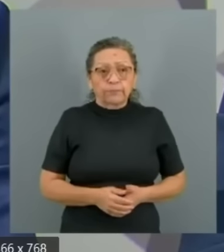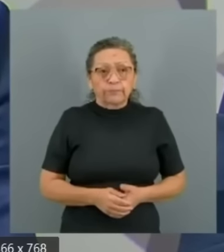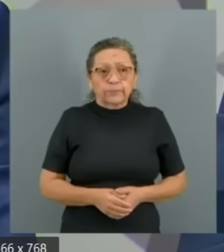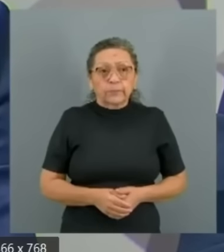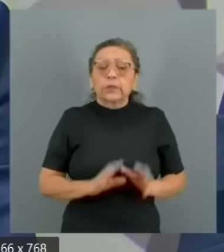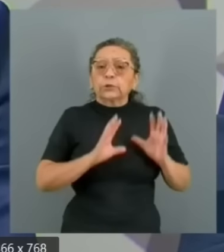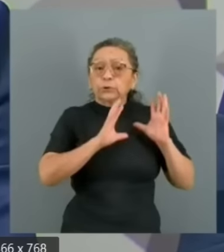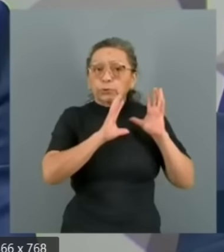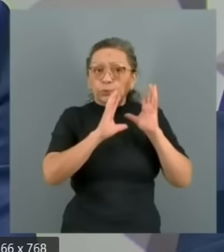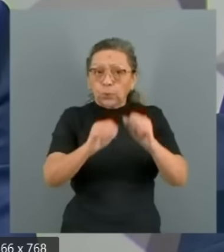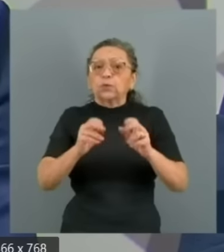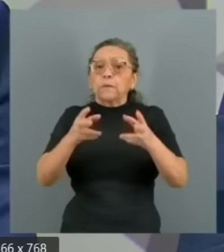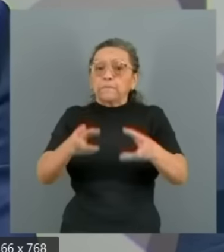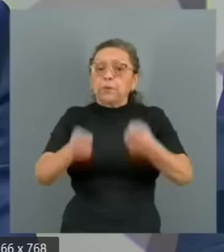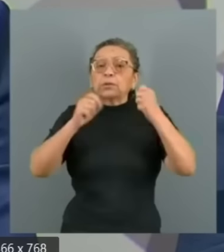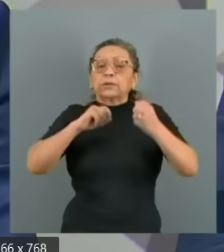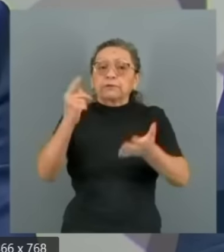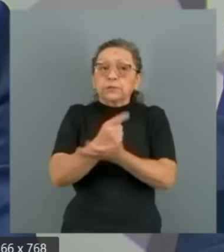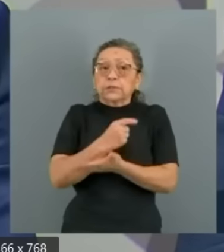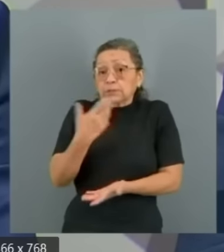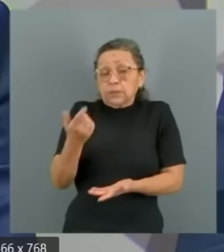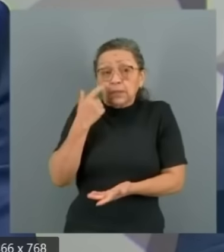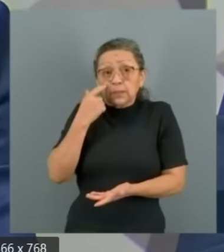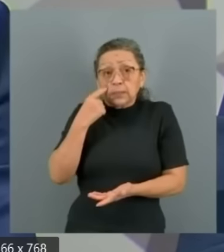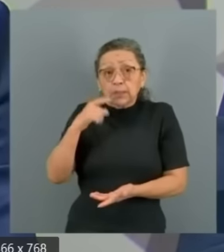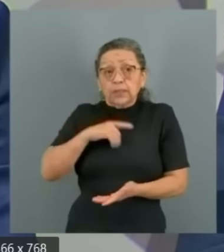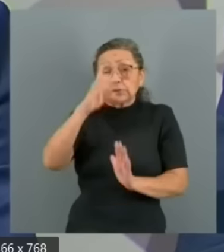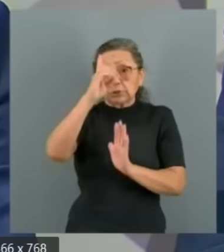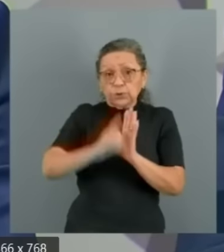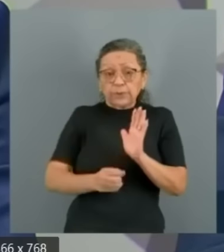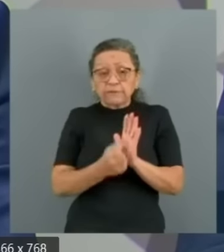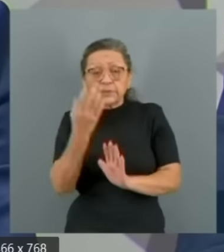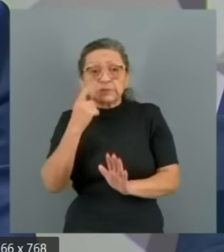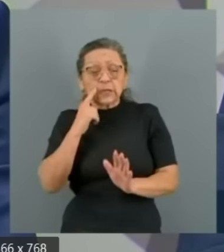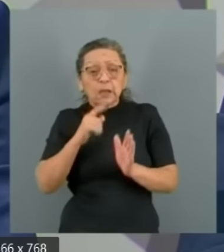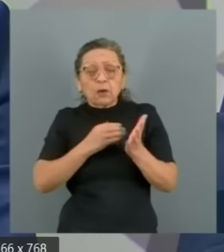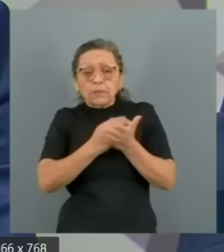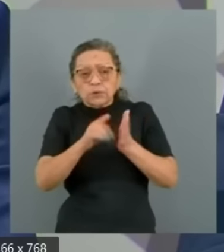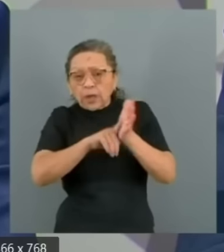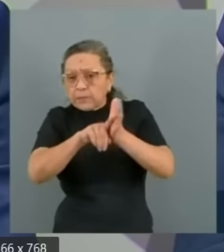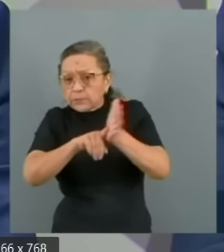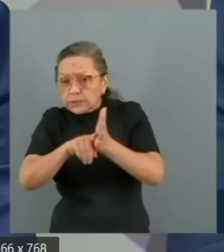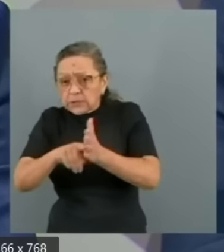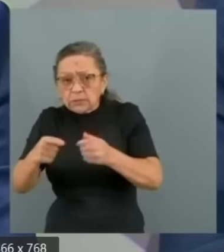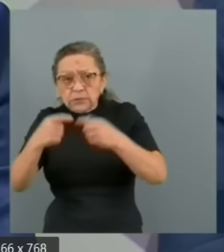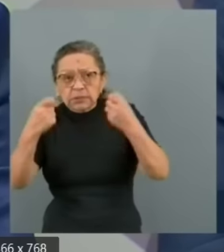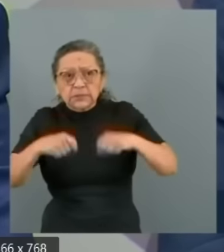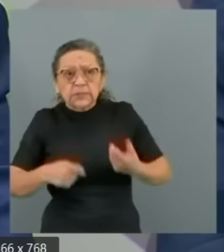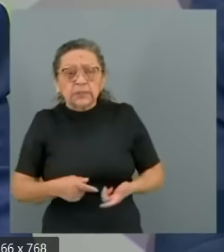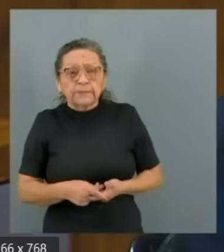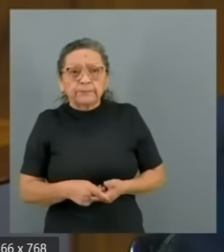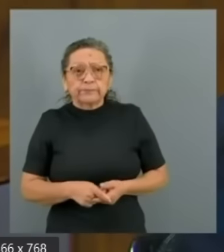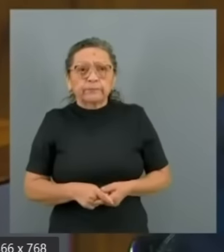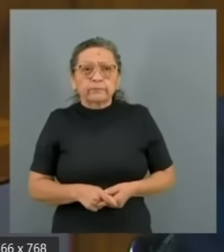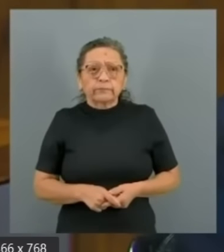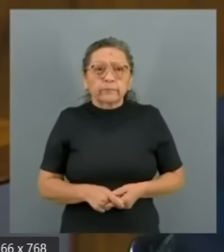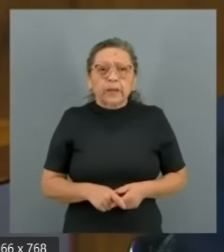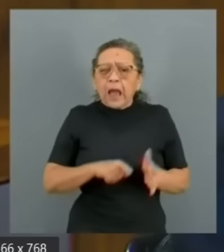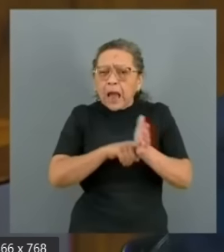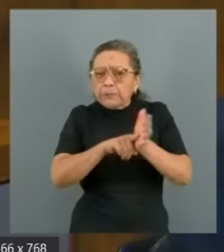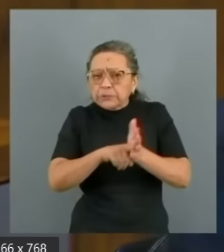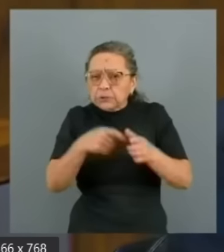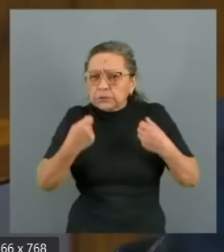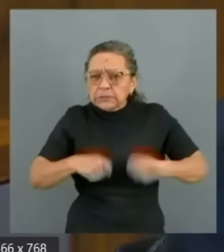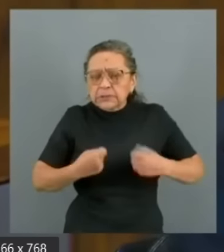Todos perceberam o que estava acontecendo, tanto é que a diretoria de benefícios abriu as apurações necessárias. Apurações necessárias? Desculpe,